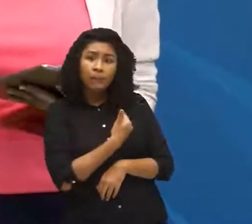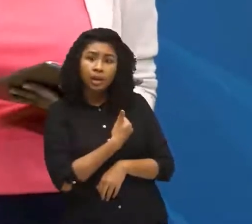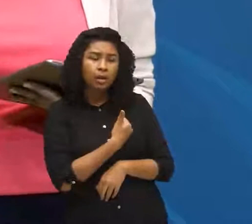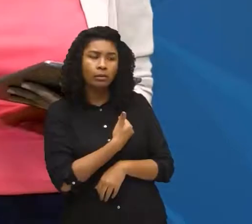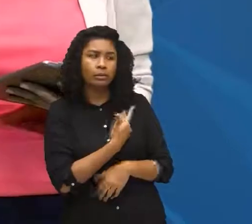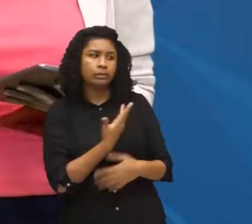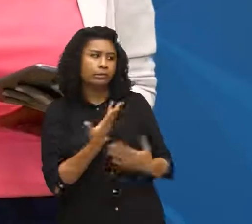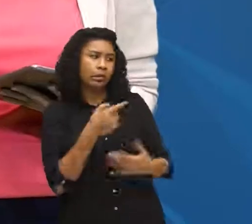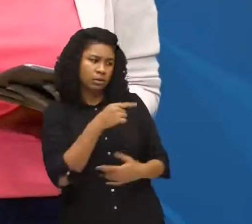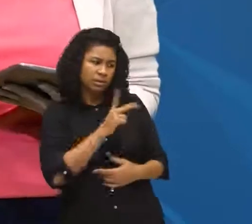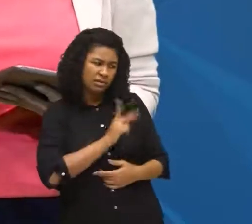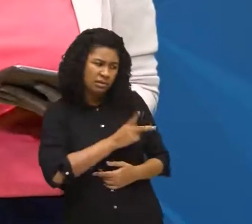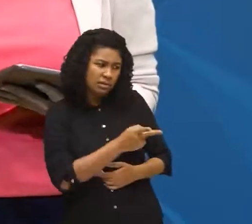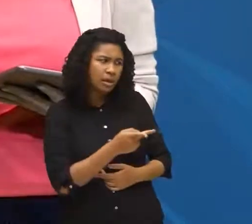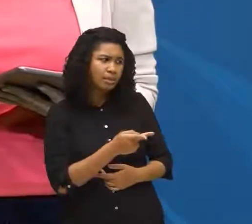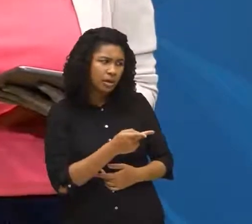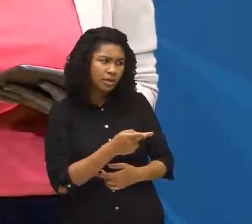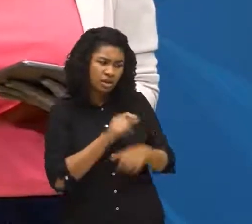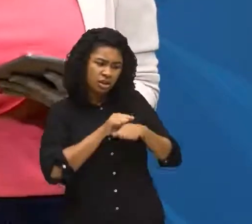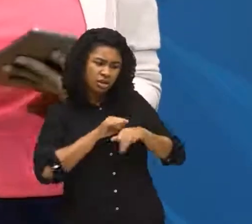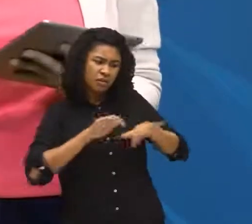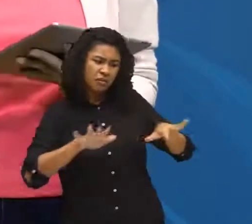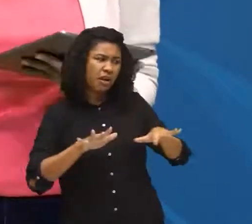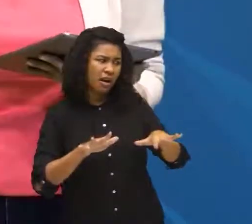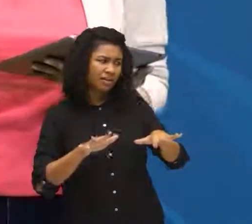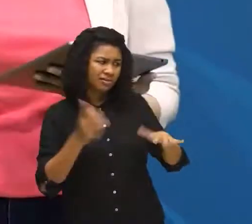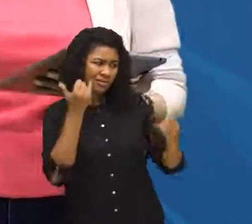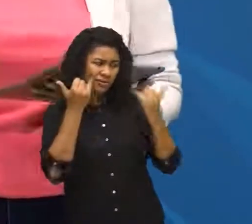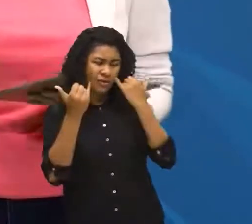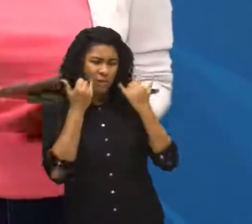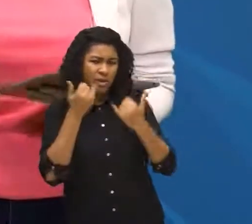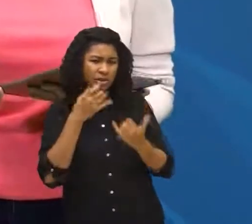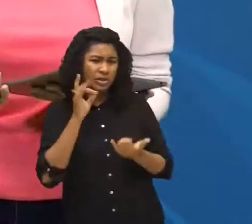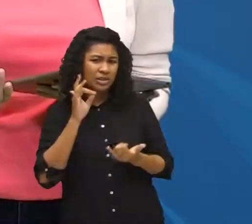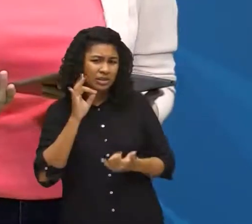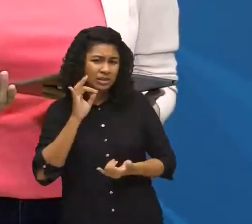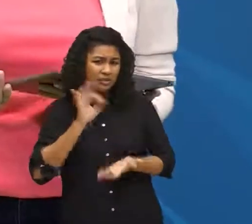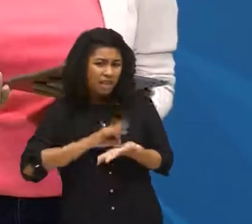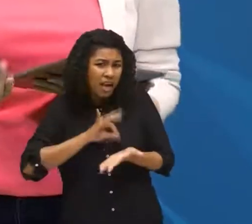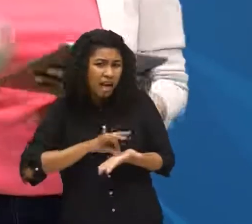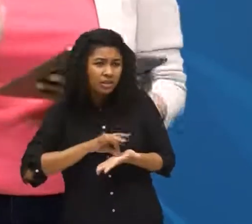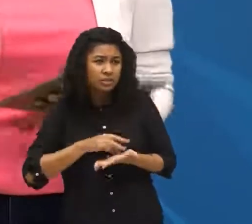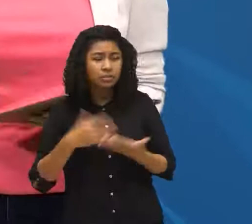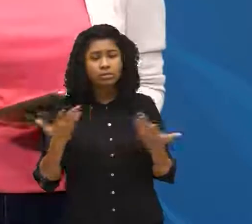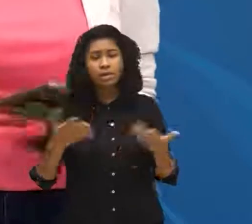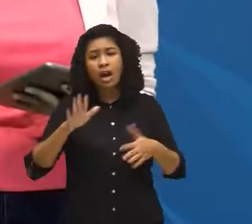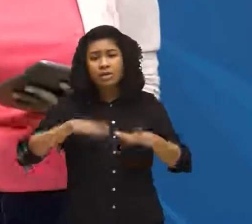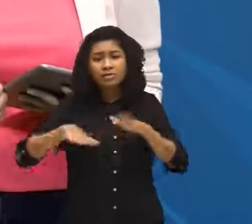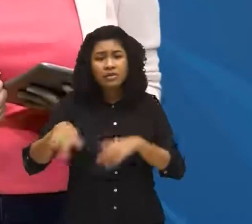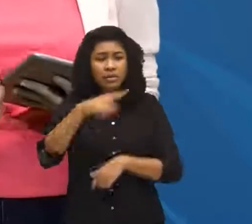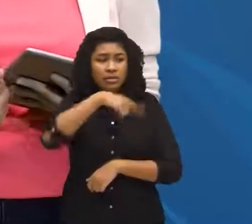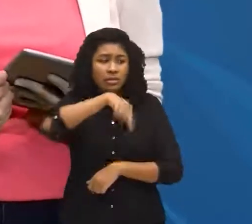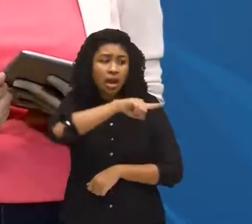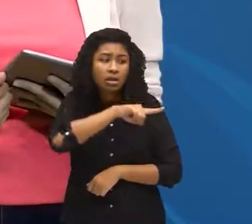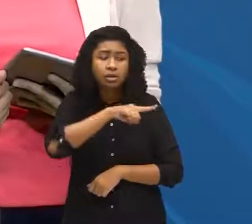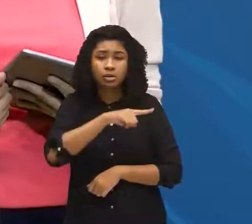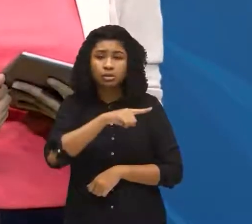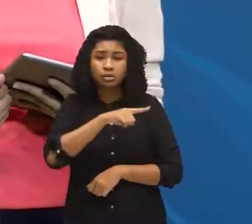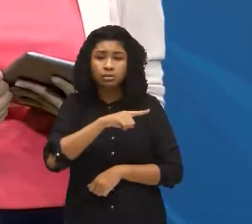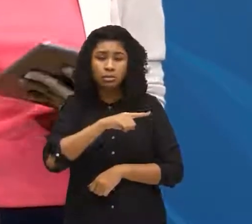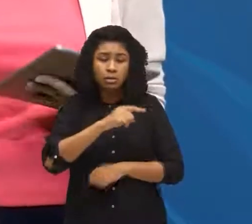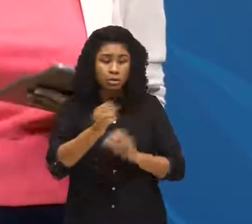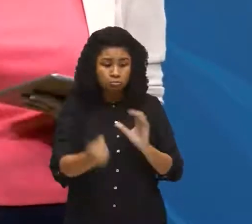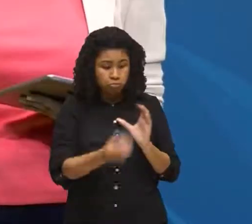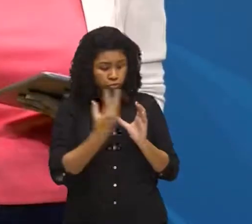aquela pessoa sempre vai estar ali compartilhando, porque ela também pode não ter tido a orientação de duvidar das informações que ela